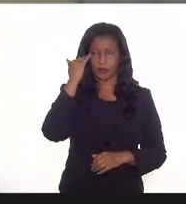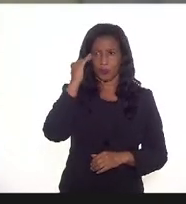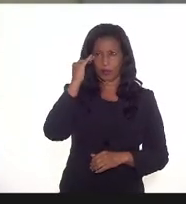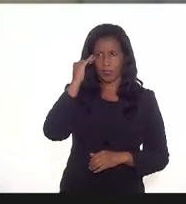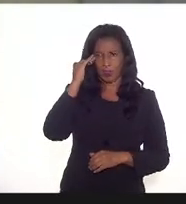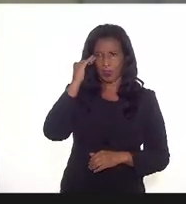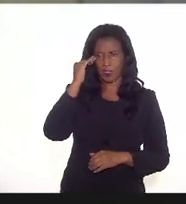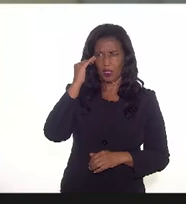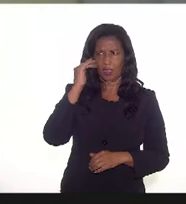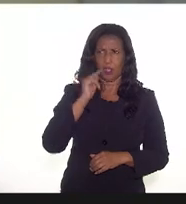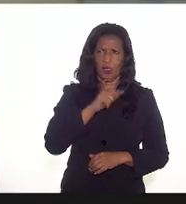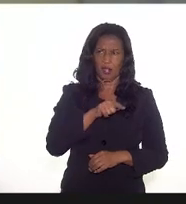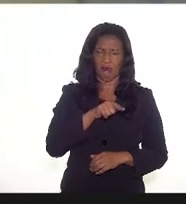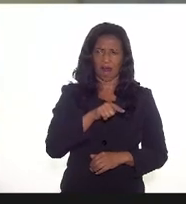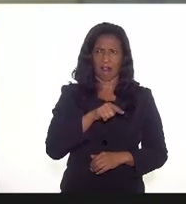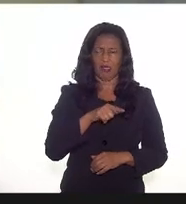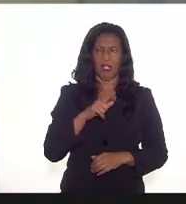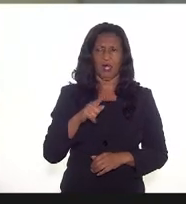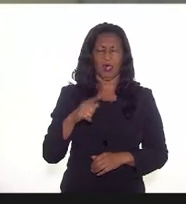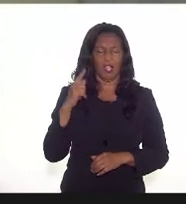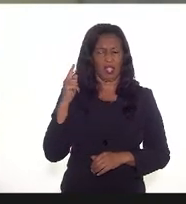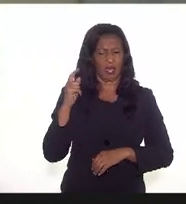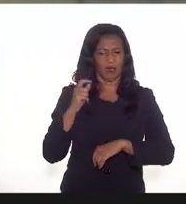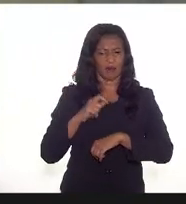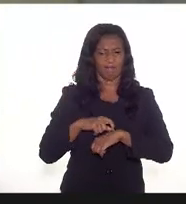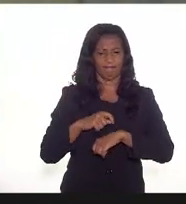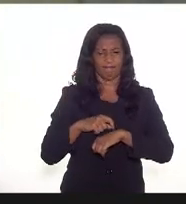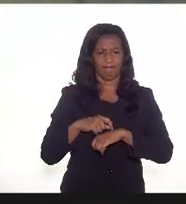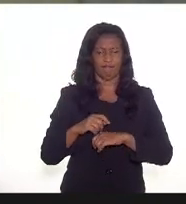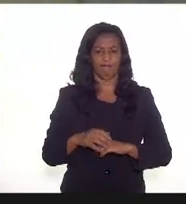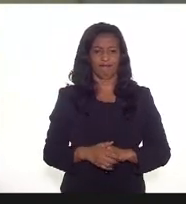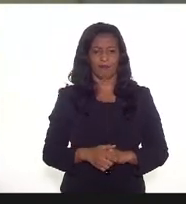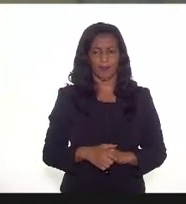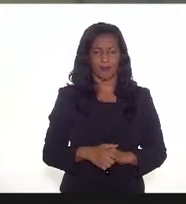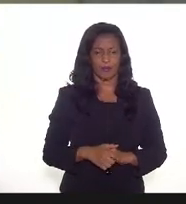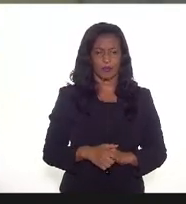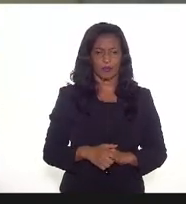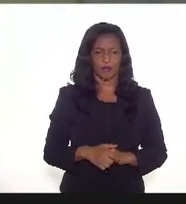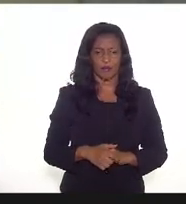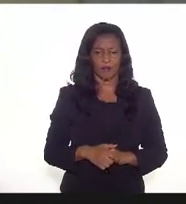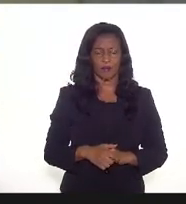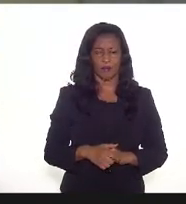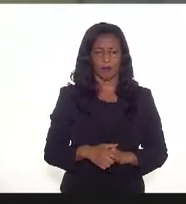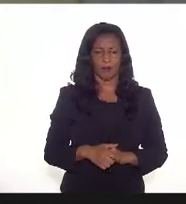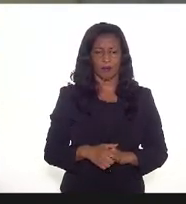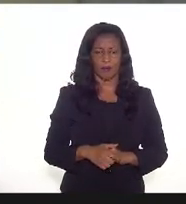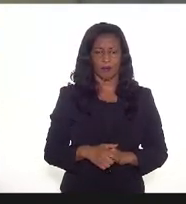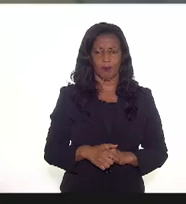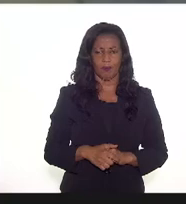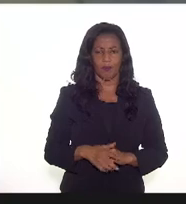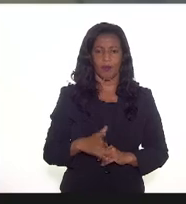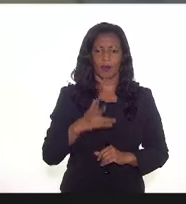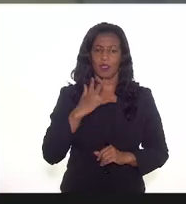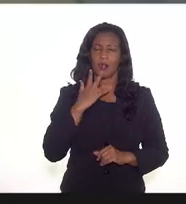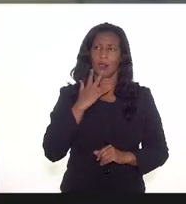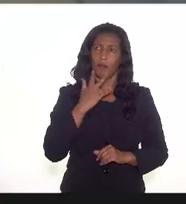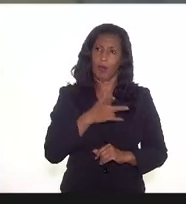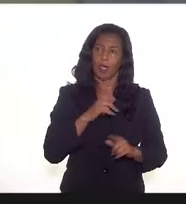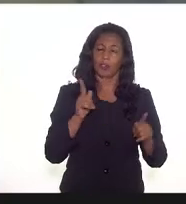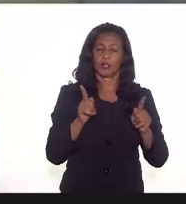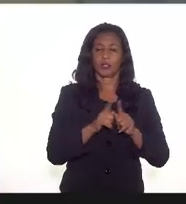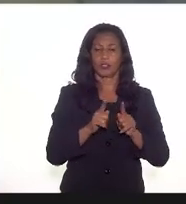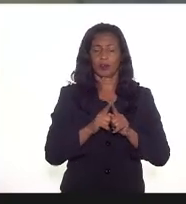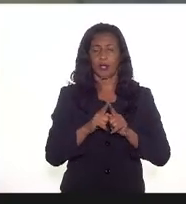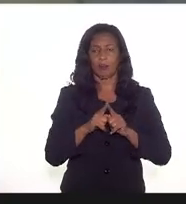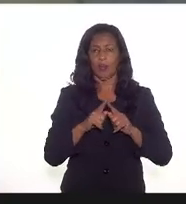setor será muito perene no tempo. Tá? Mas aí não estava contemplado também as